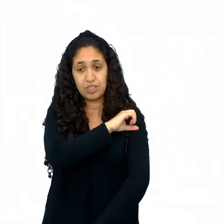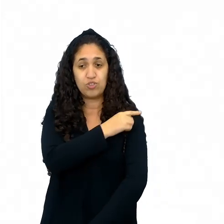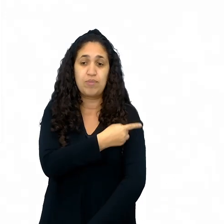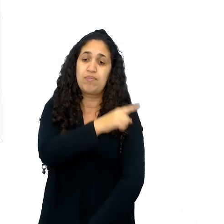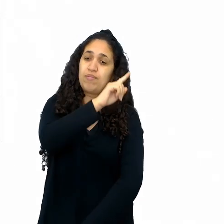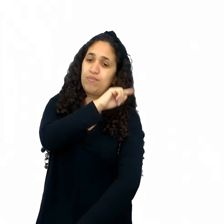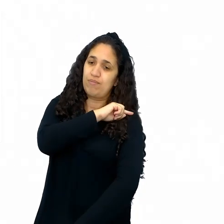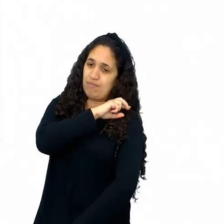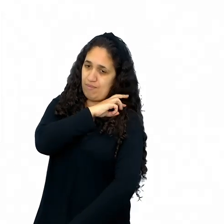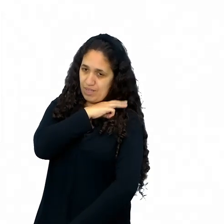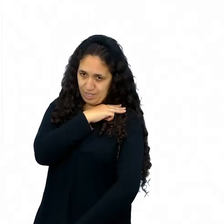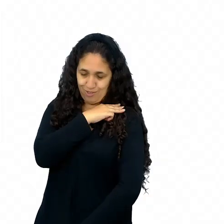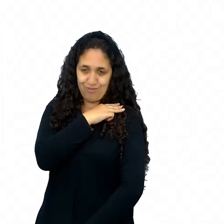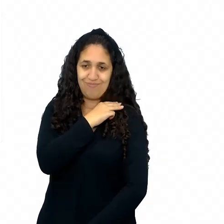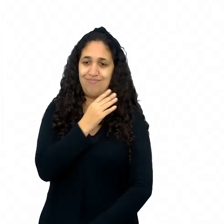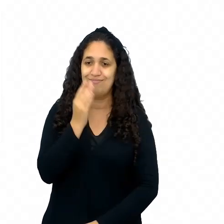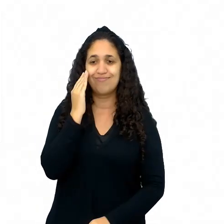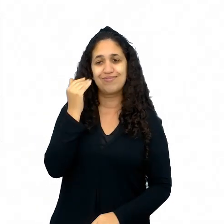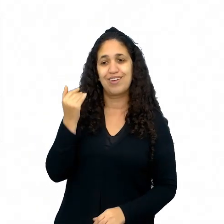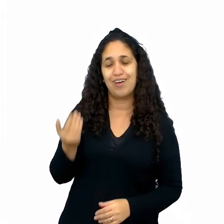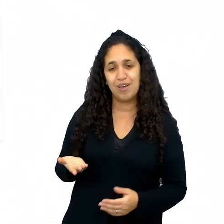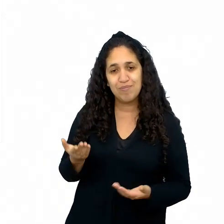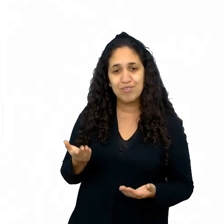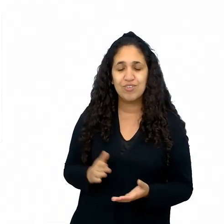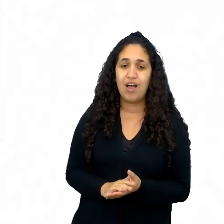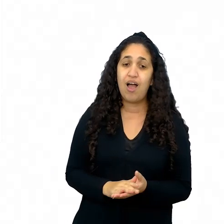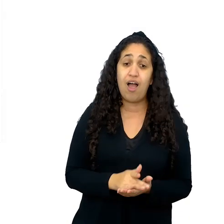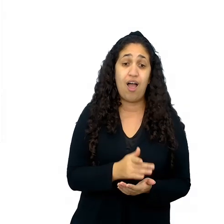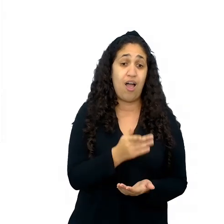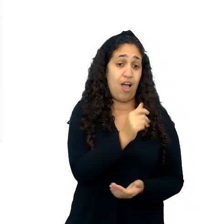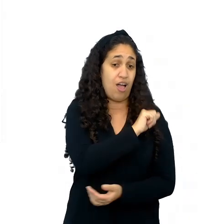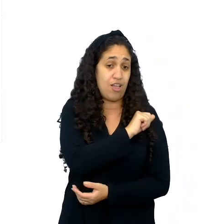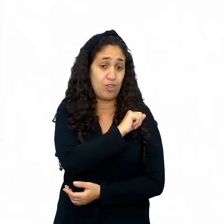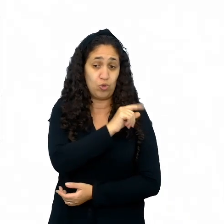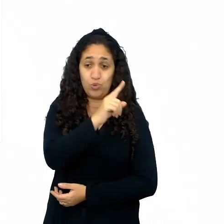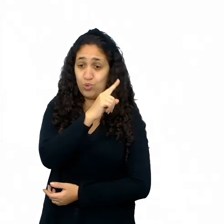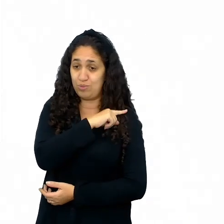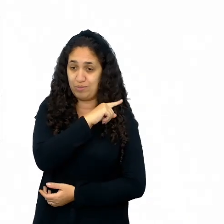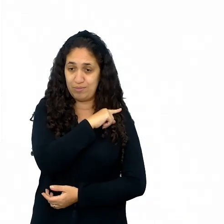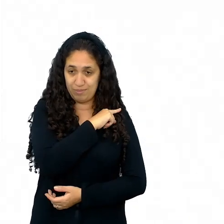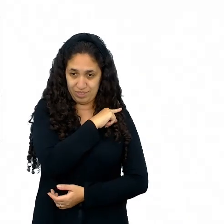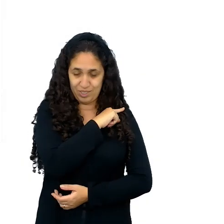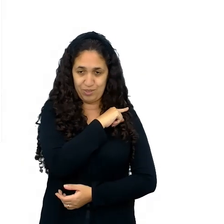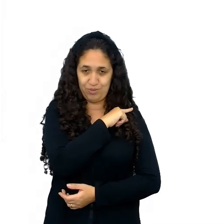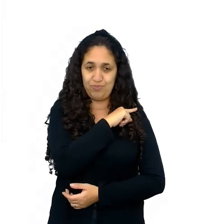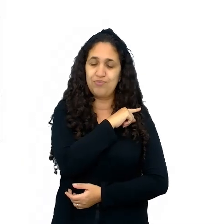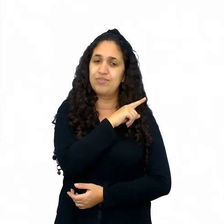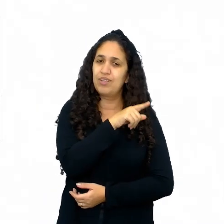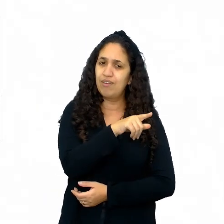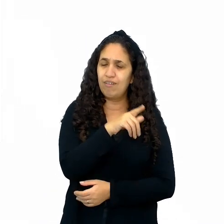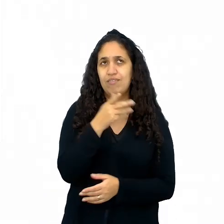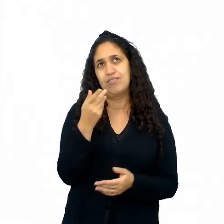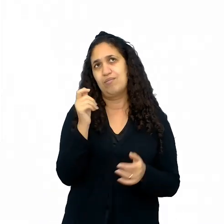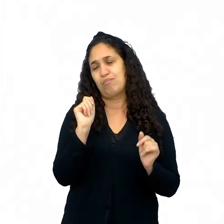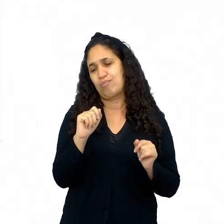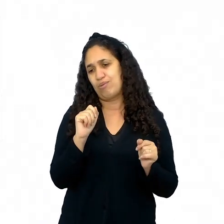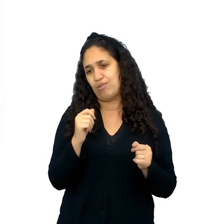ensino médio. E sabemos, que estudantes da primeira série, eles podem